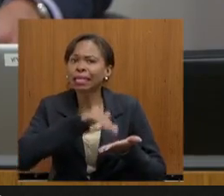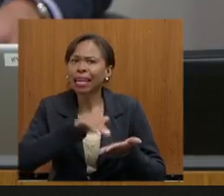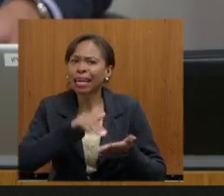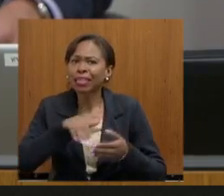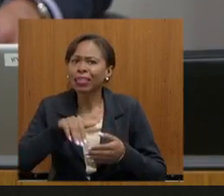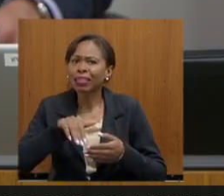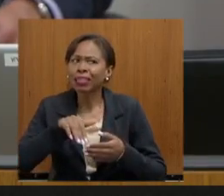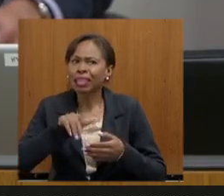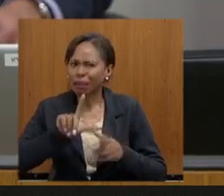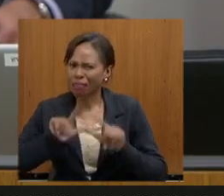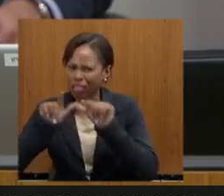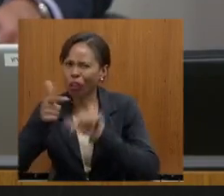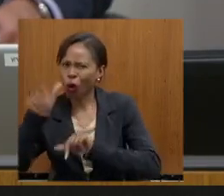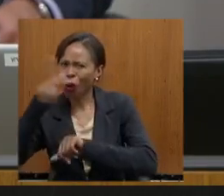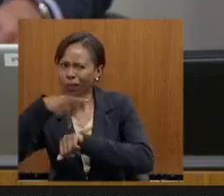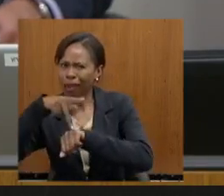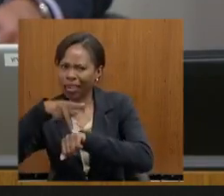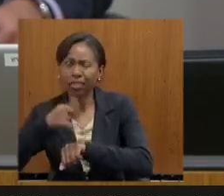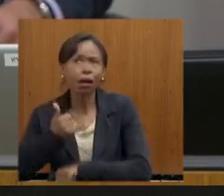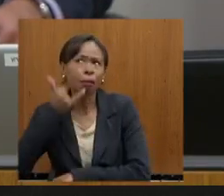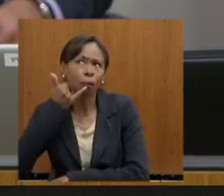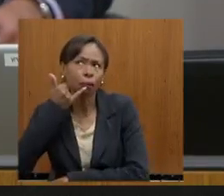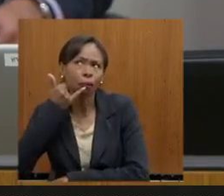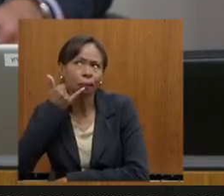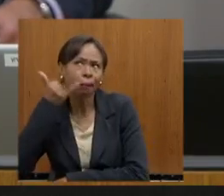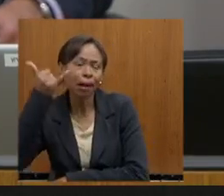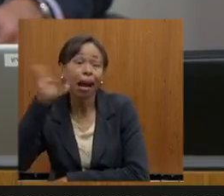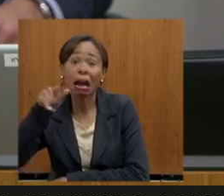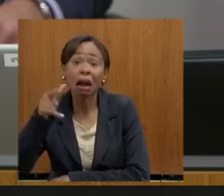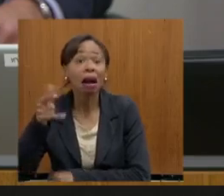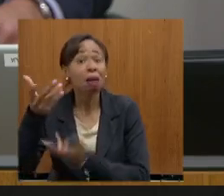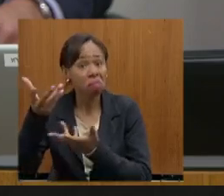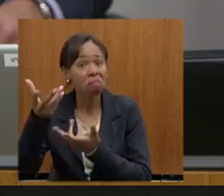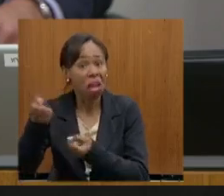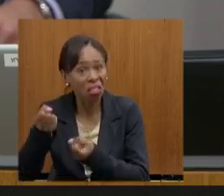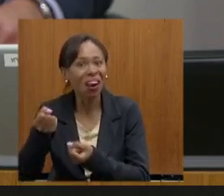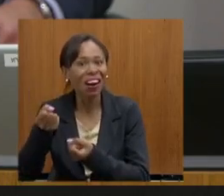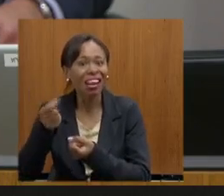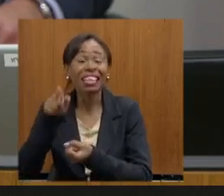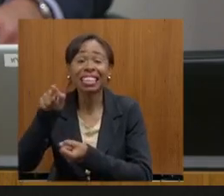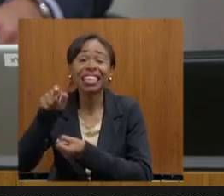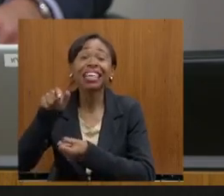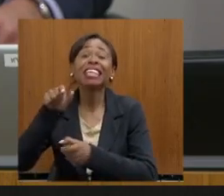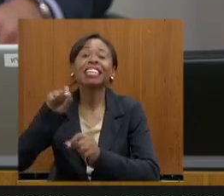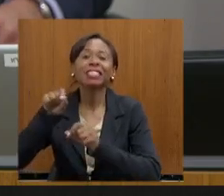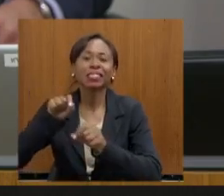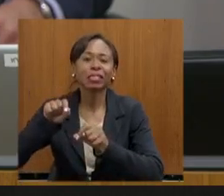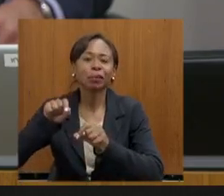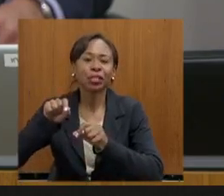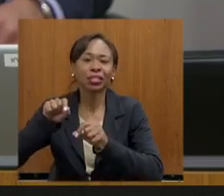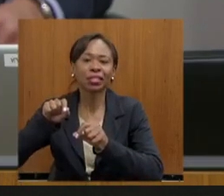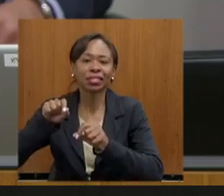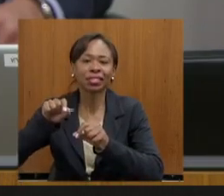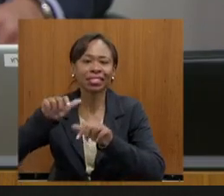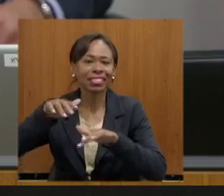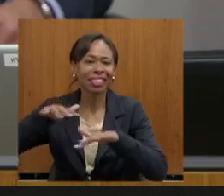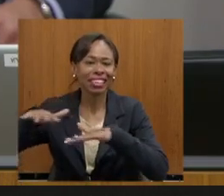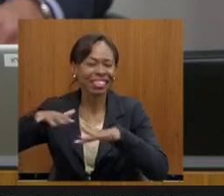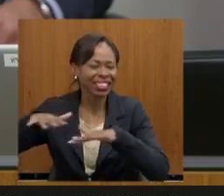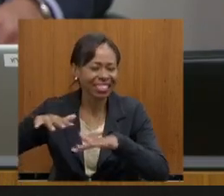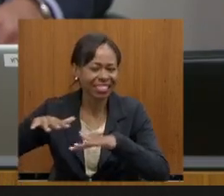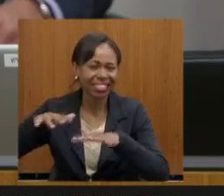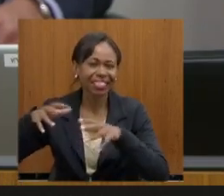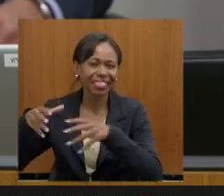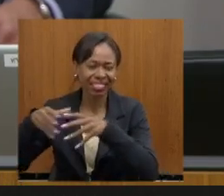e atendeu minha ligação no exterior estava lá no movimento de aeroporto aquela loucura